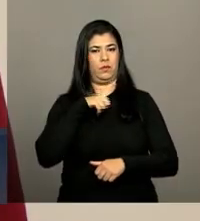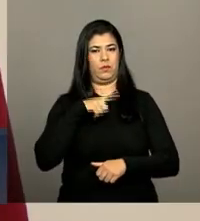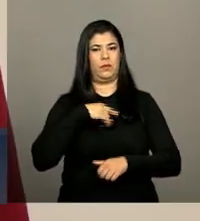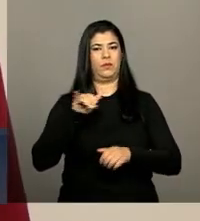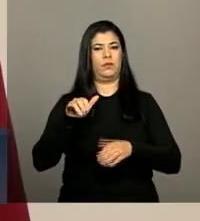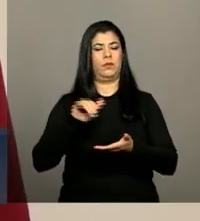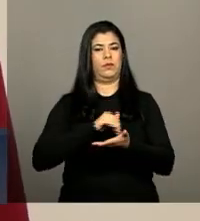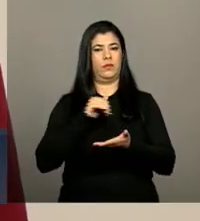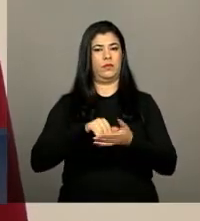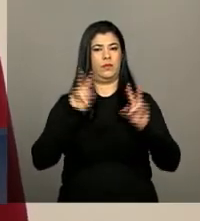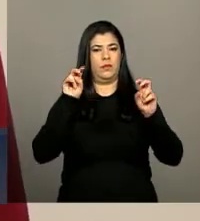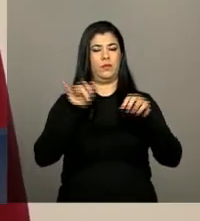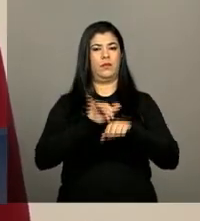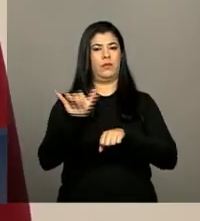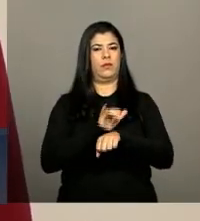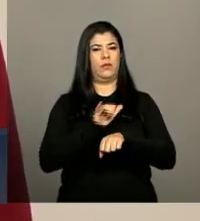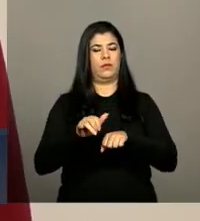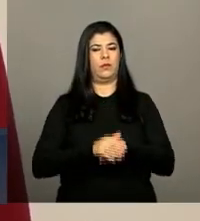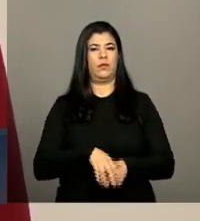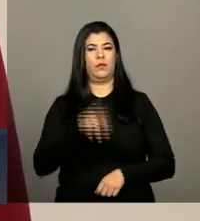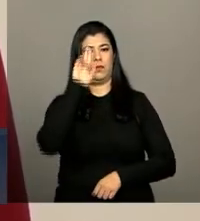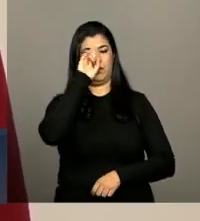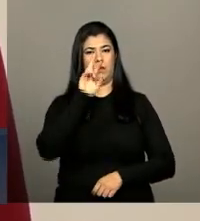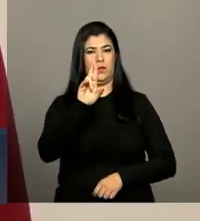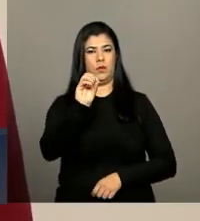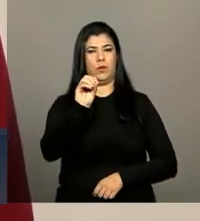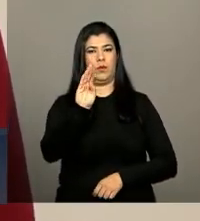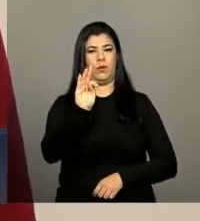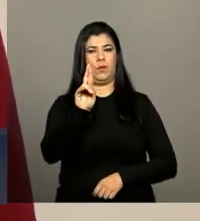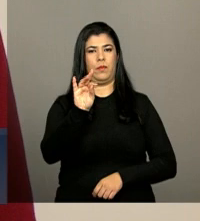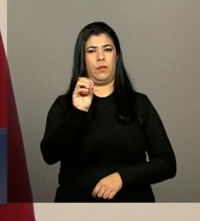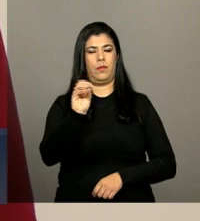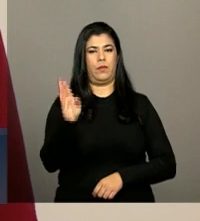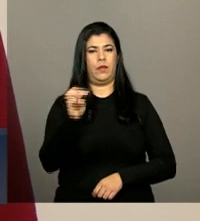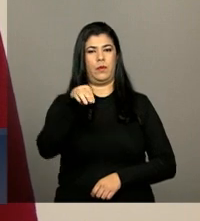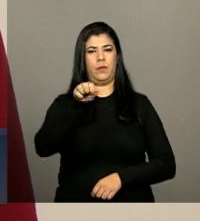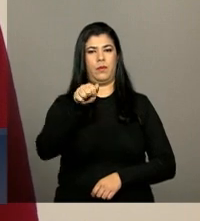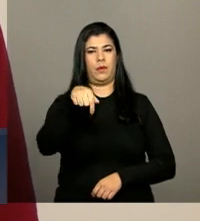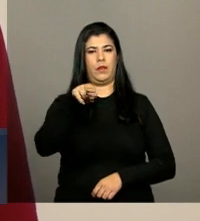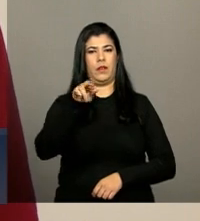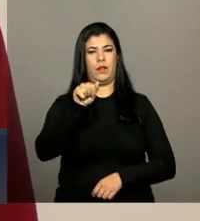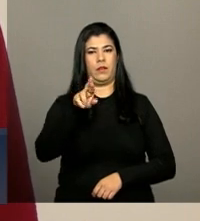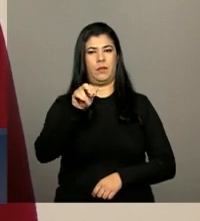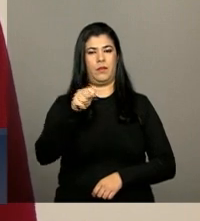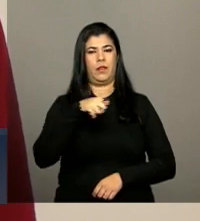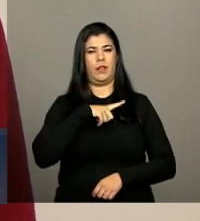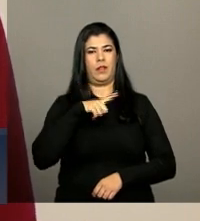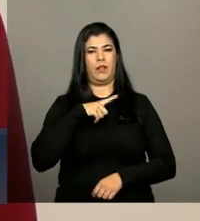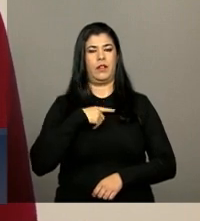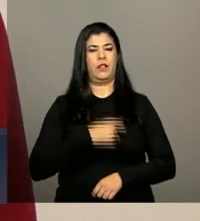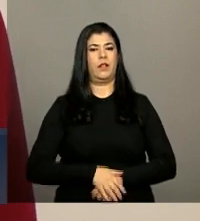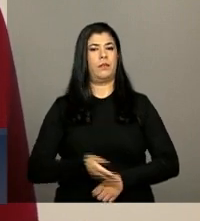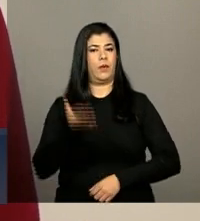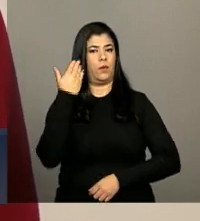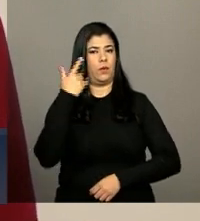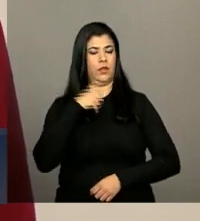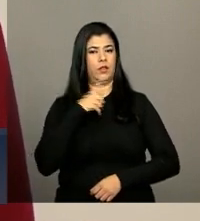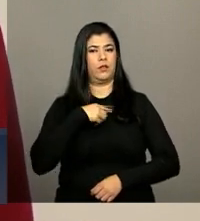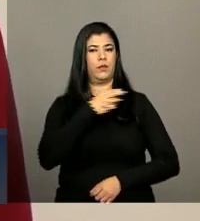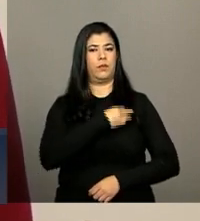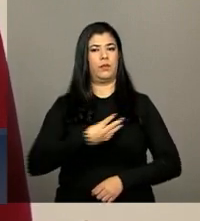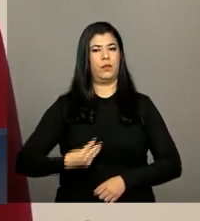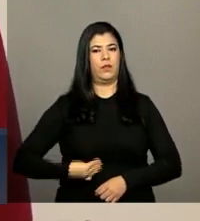Roberto Mangabeira Hunger cumprimentar o ex-ministro Marcelo Neri